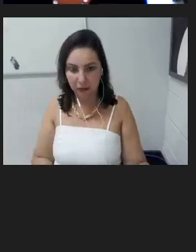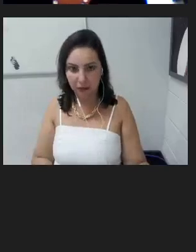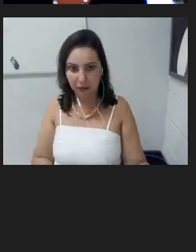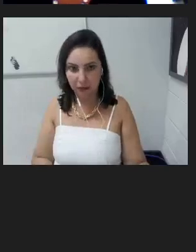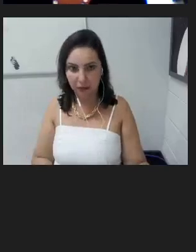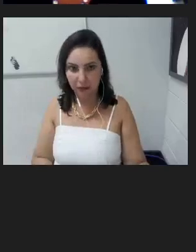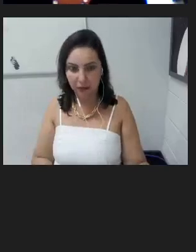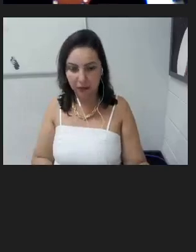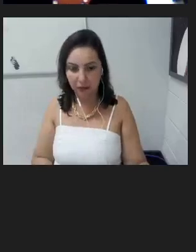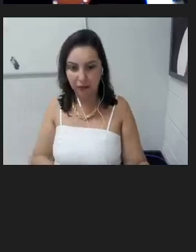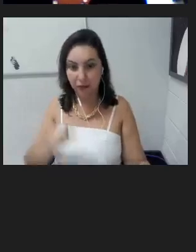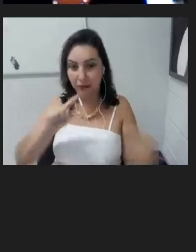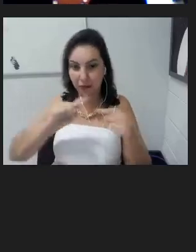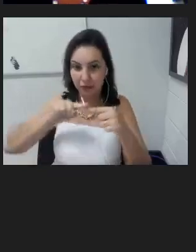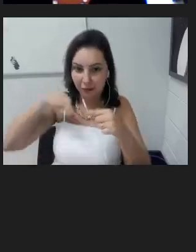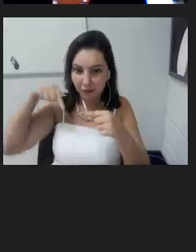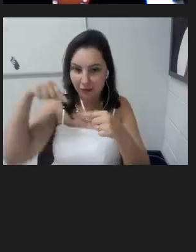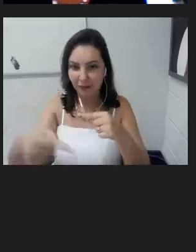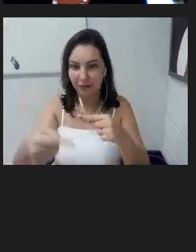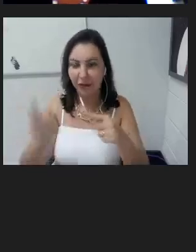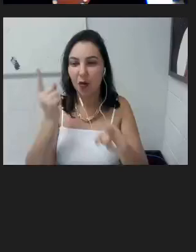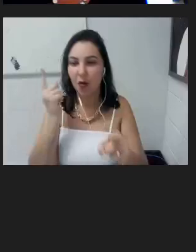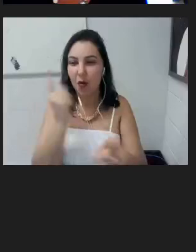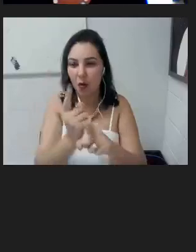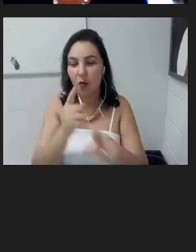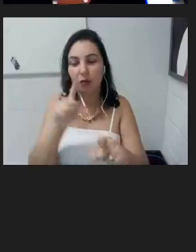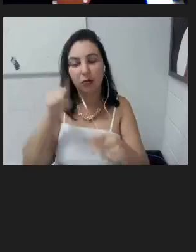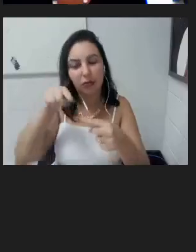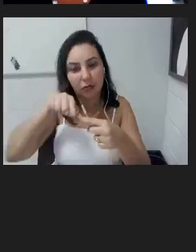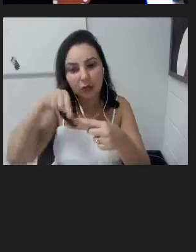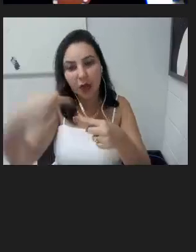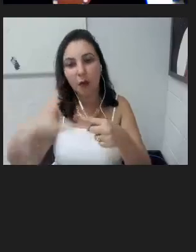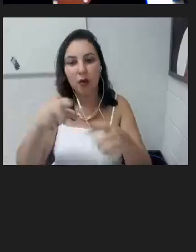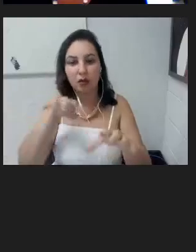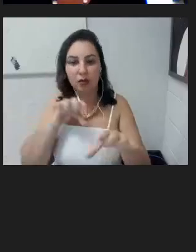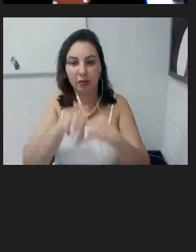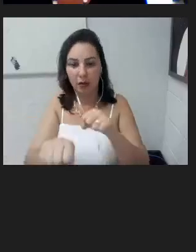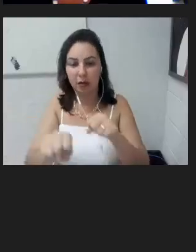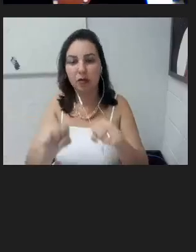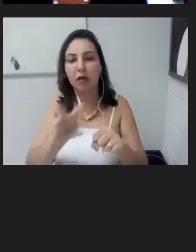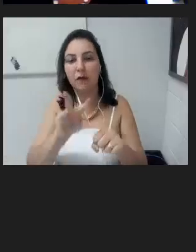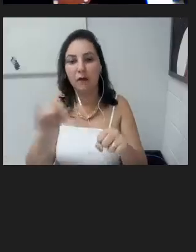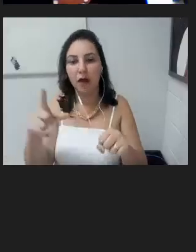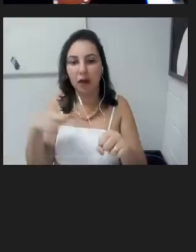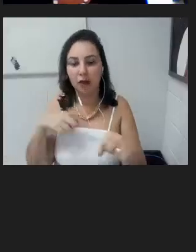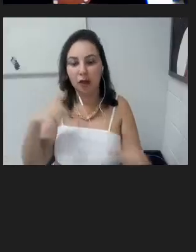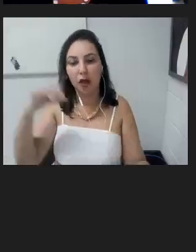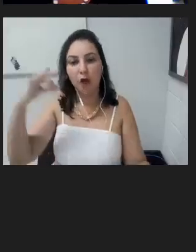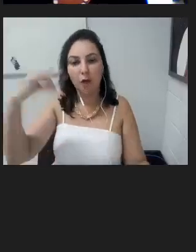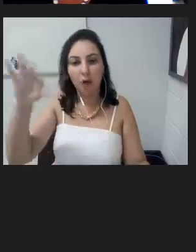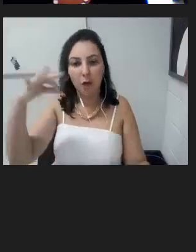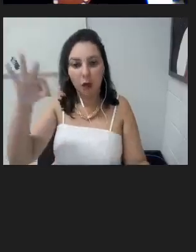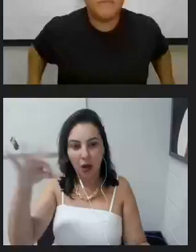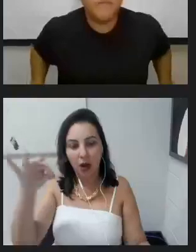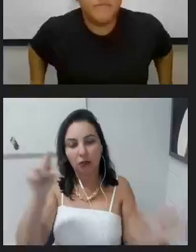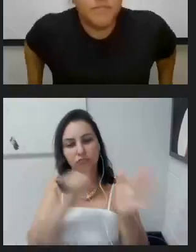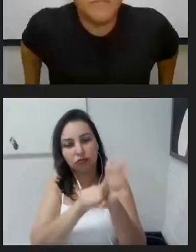um pós-encontro, né? Um pós-formação, um formulário para que a